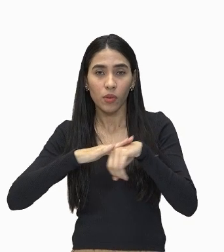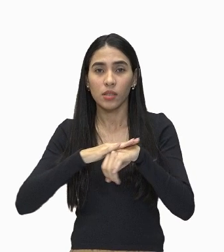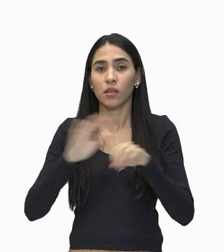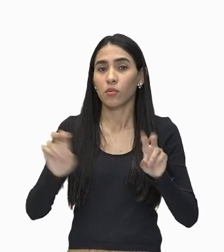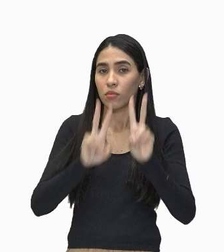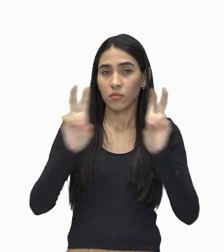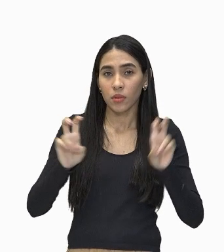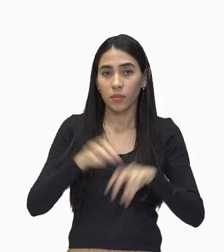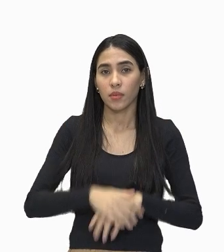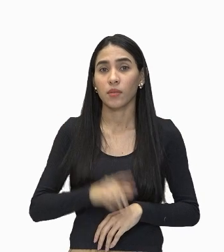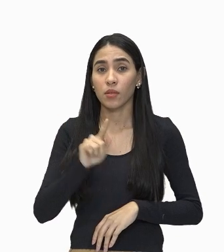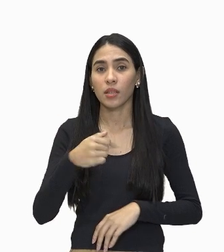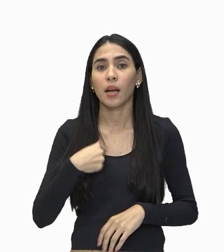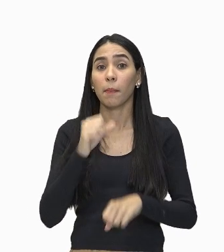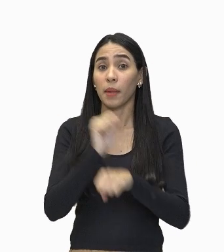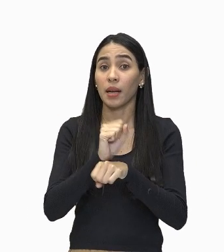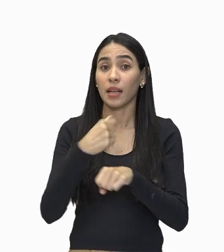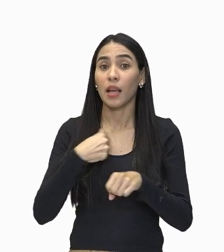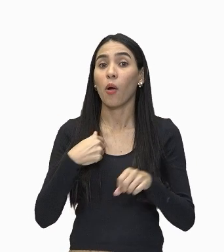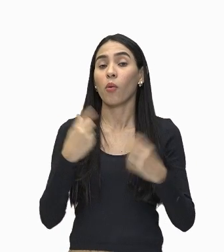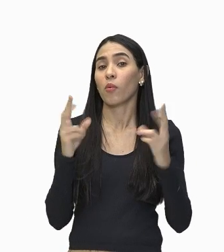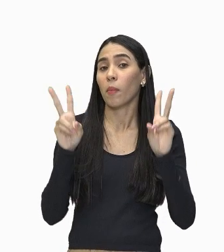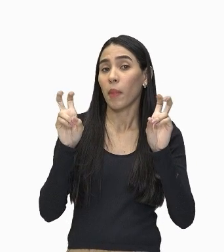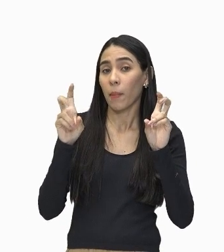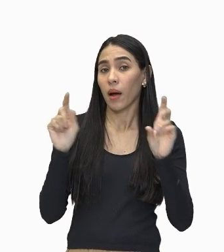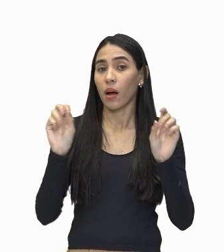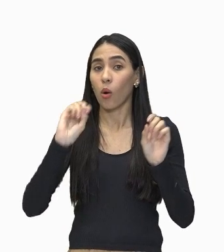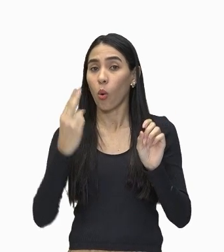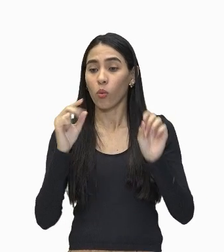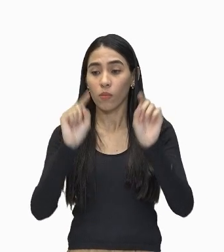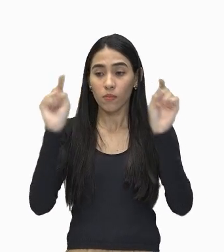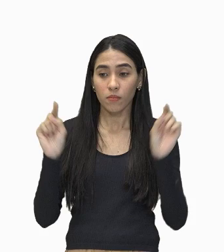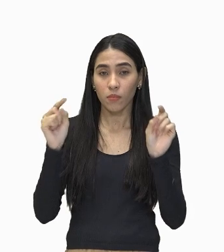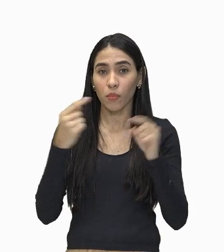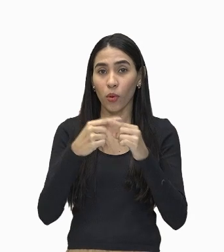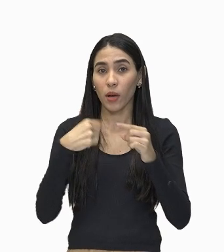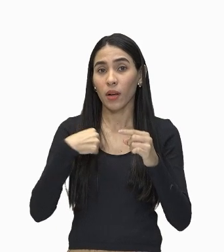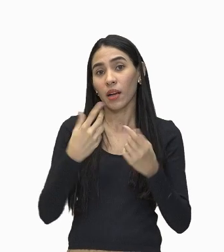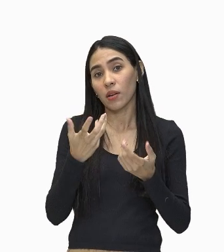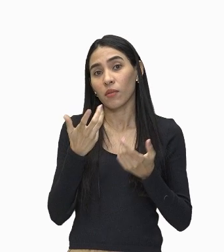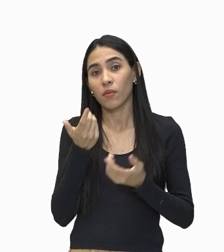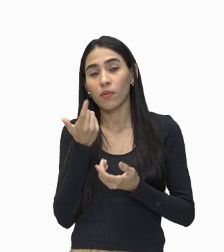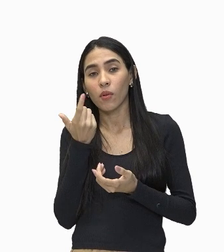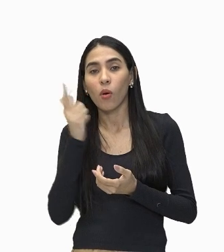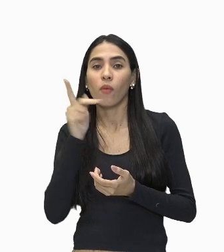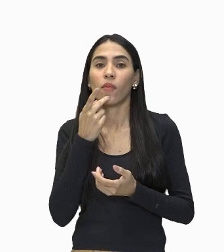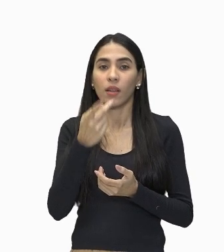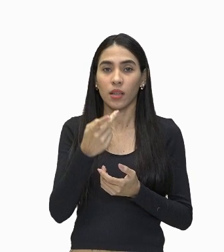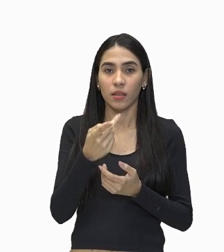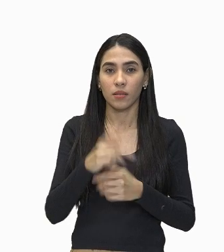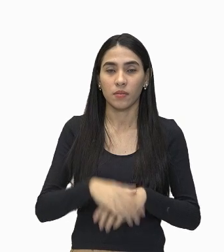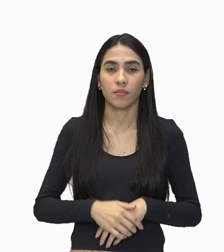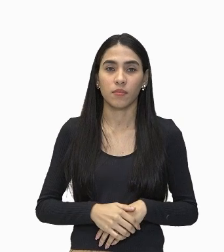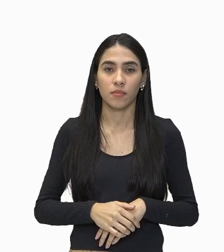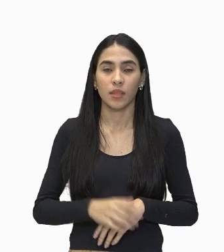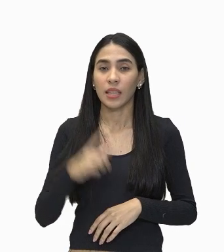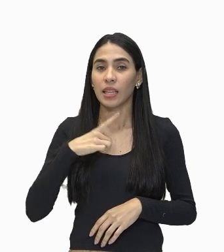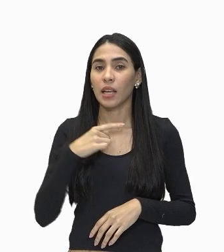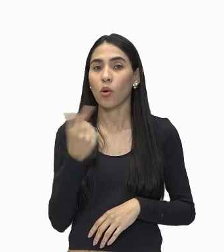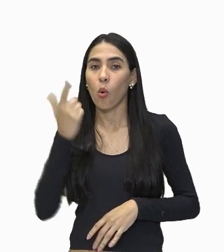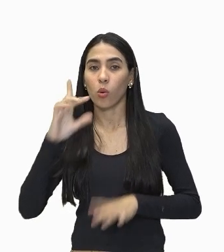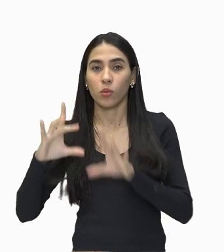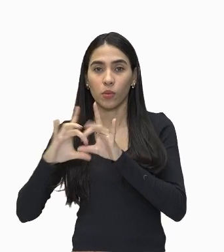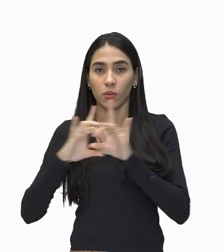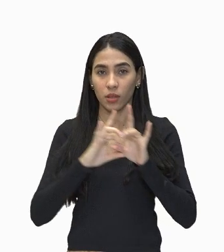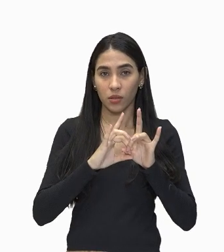né? Aí você diz, espera aí que eu vou fazer um parênteses aqui, eu quero falar outra coisa, que tem a ver com isso, mas não é exatamente isso,